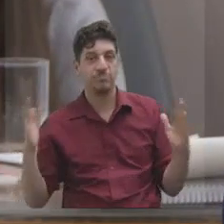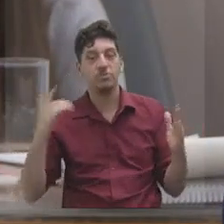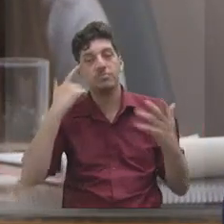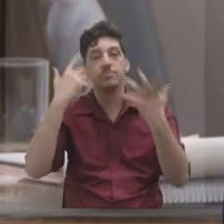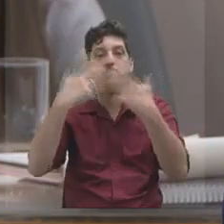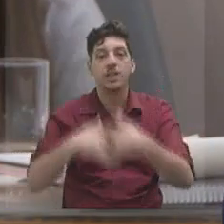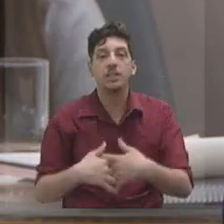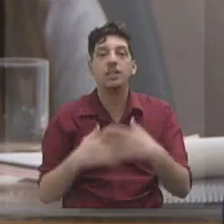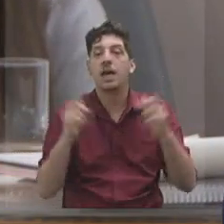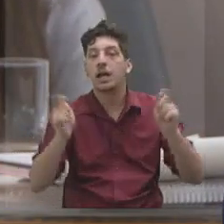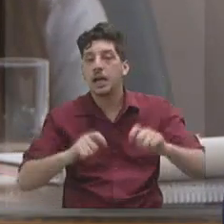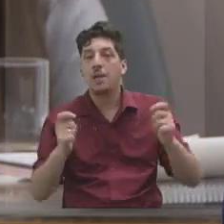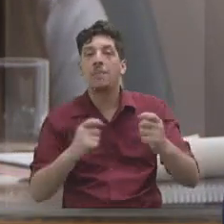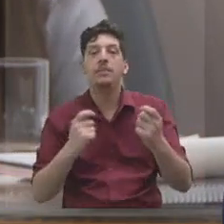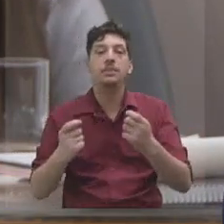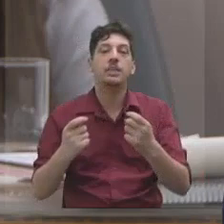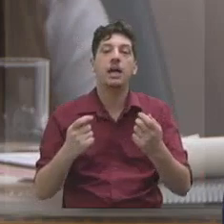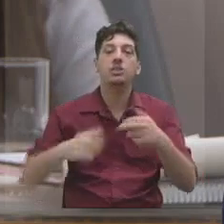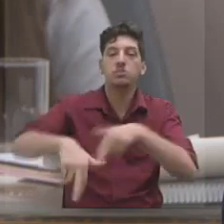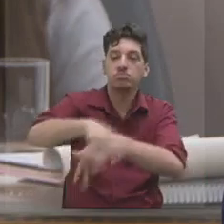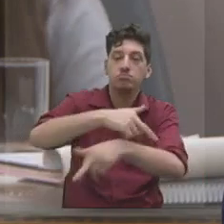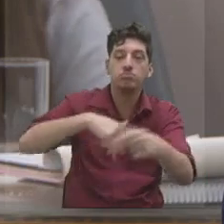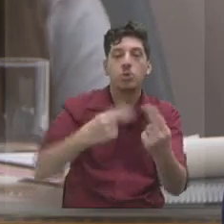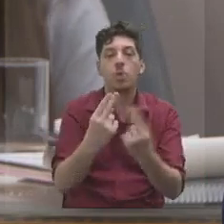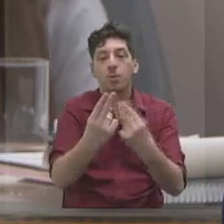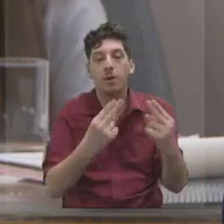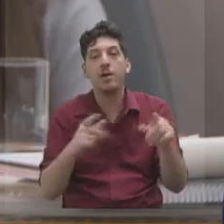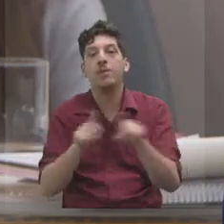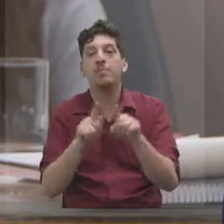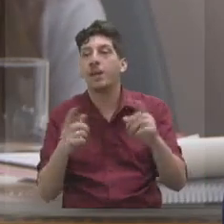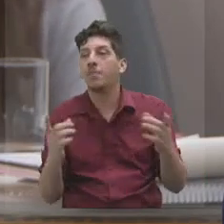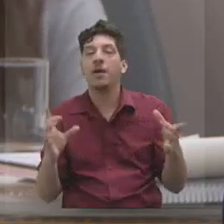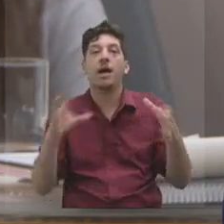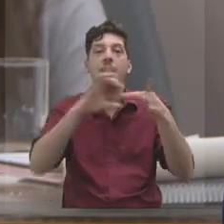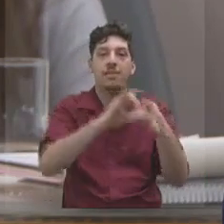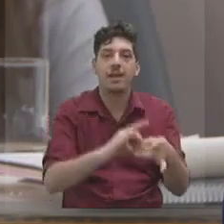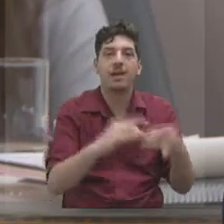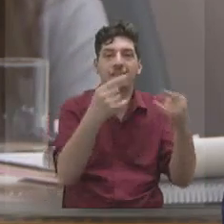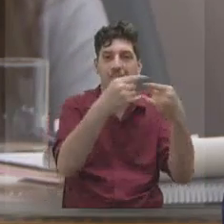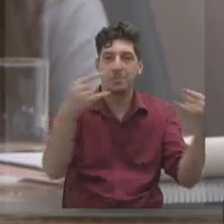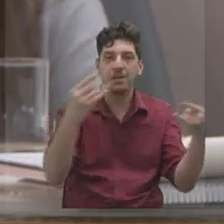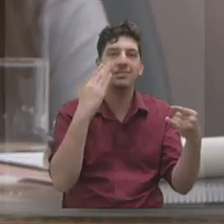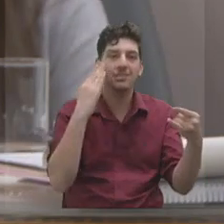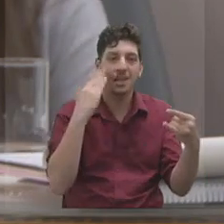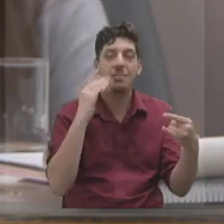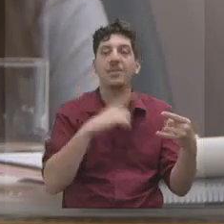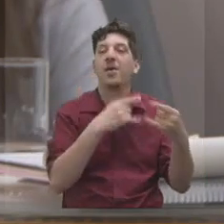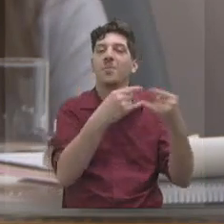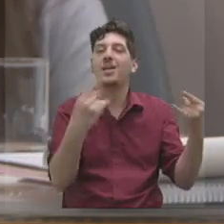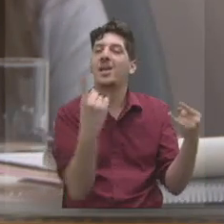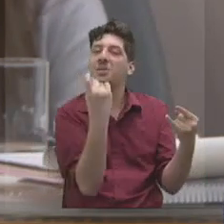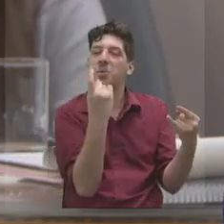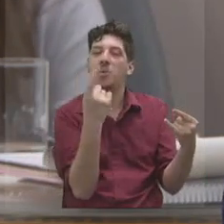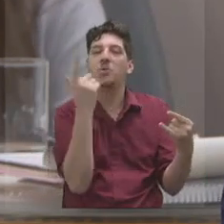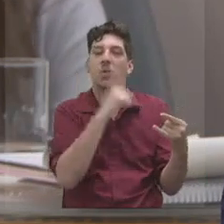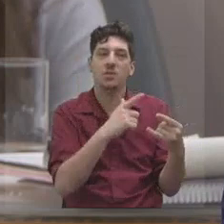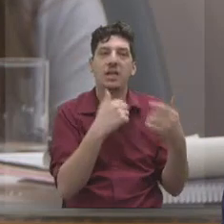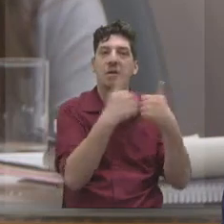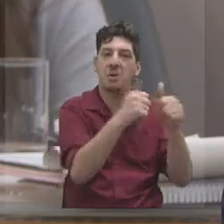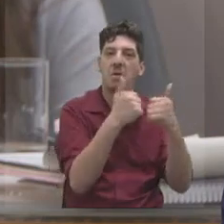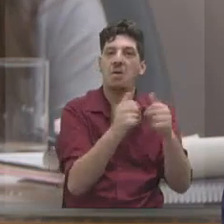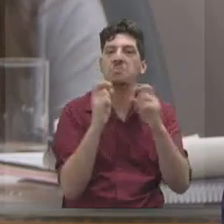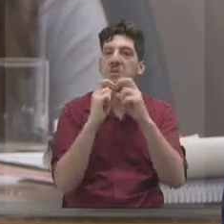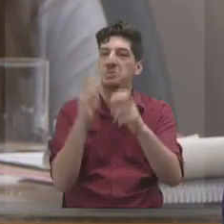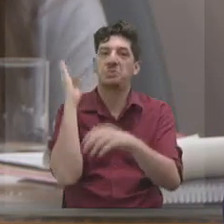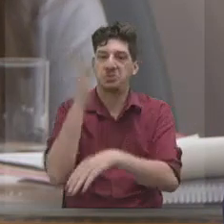é perseguia a integração não só a integração tarifária por meio do bilhete único mas a integração também de otimização de linhas né para que a gente possa